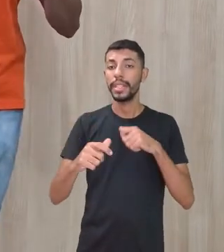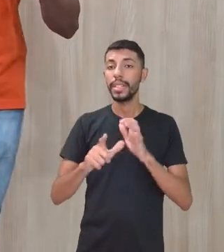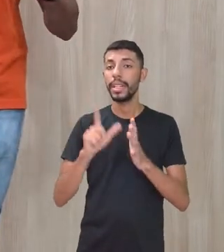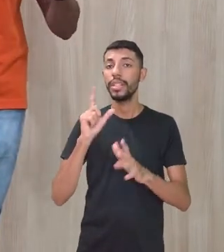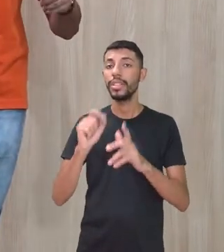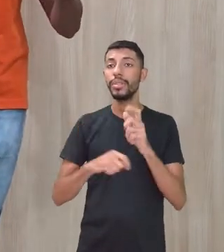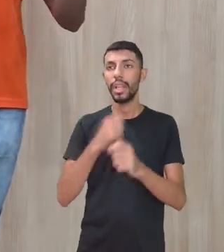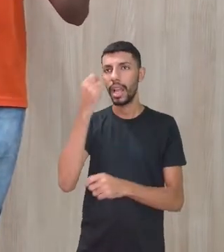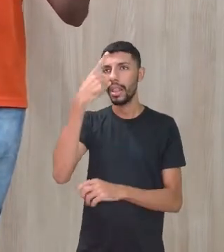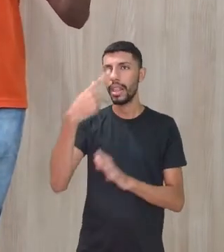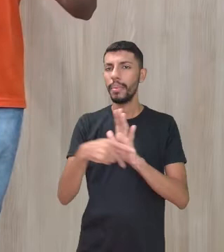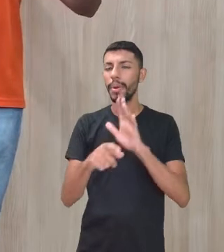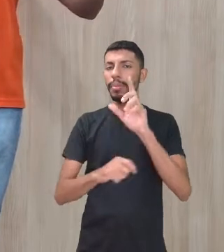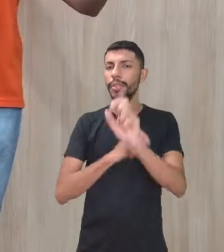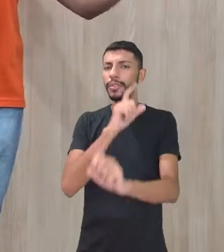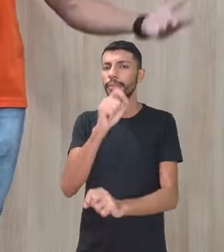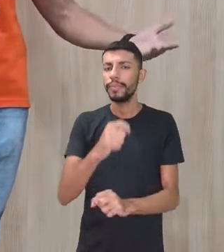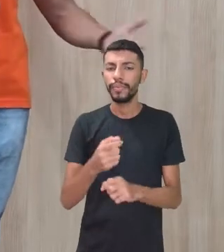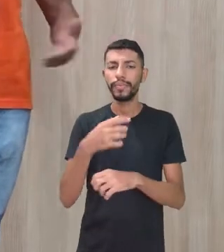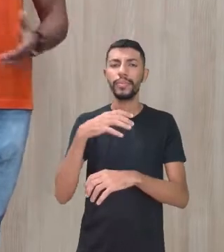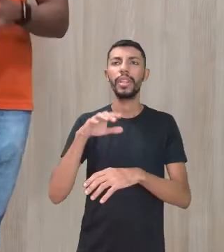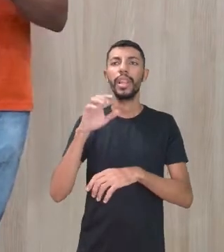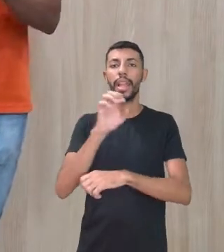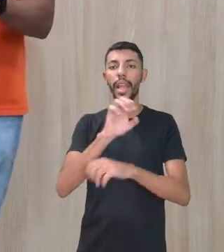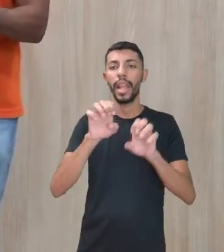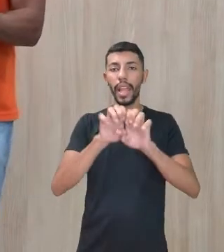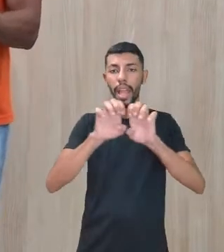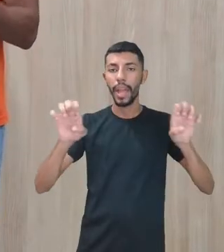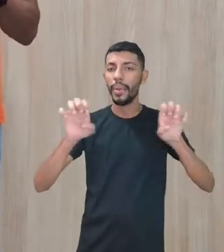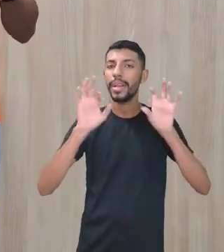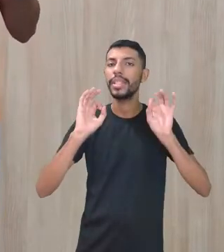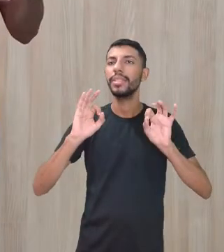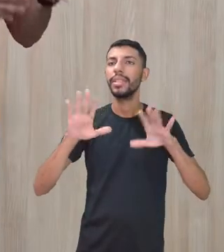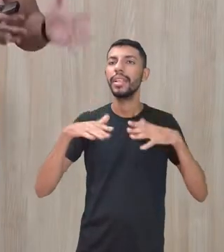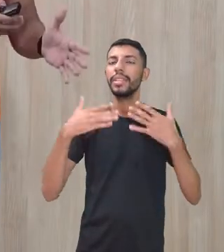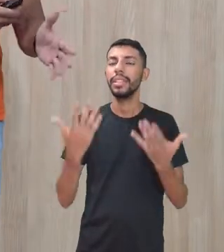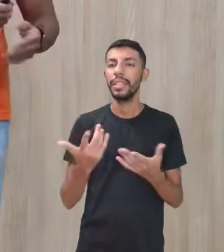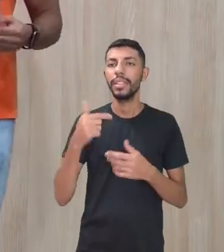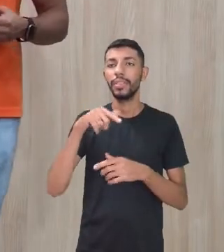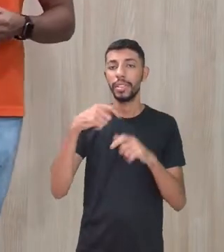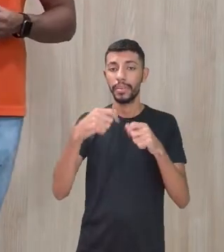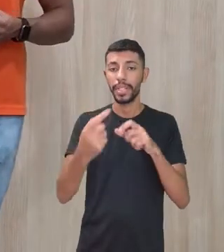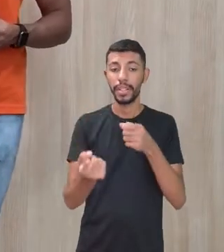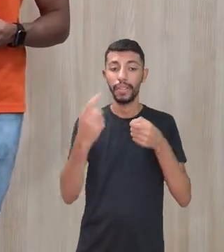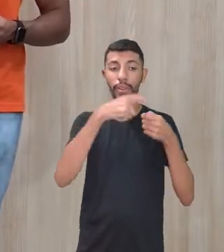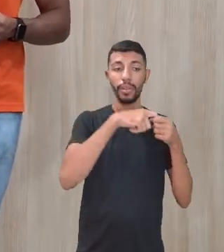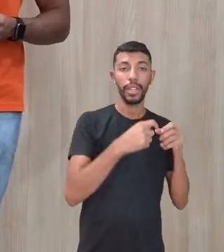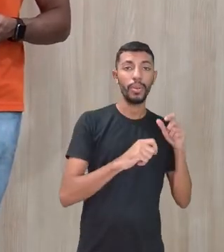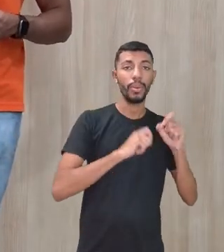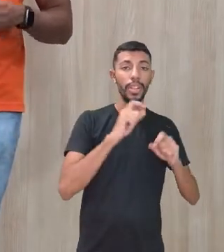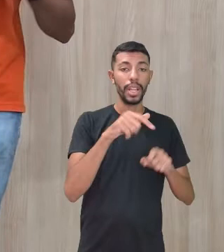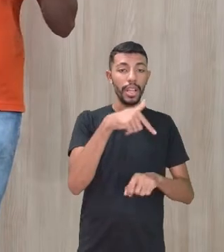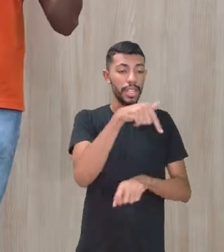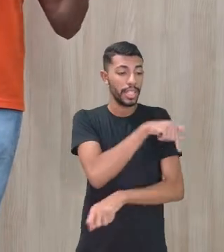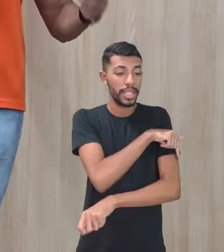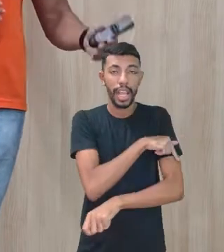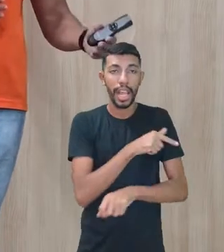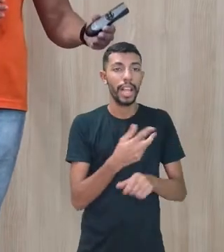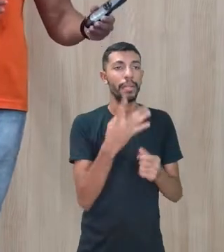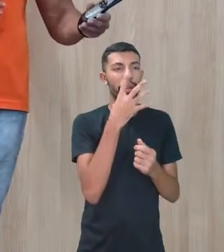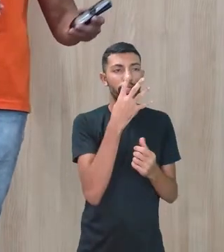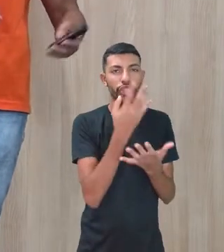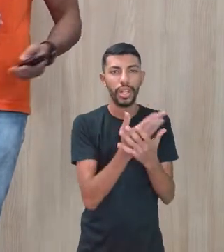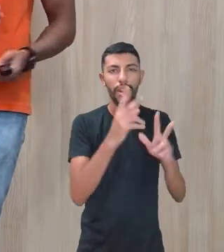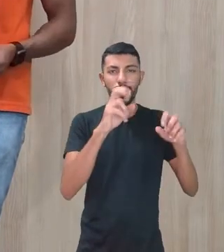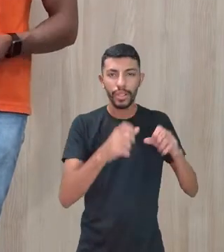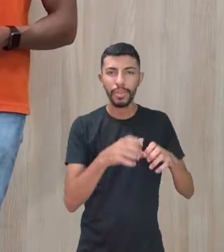ideia aí também da equação. Então, você volta lá na playlist do 7º ano, tem uma aula falando sobre